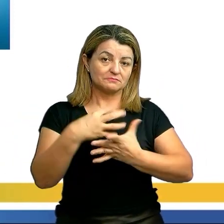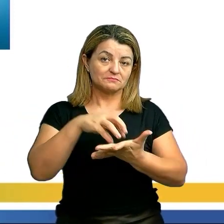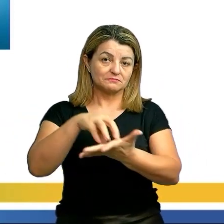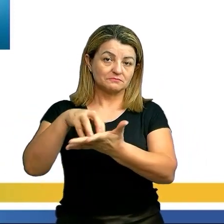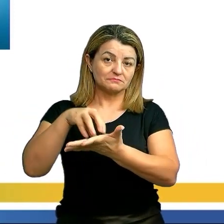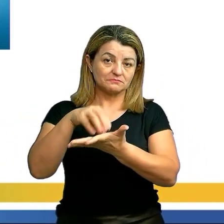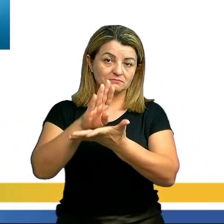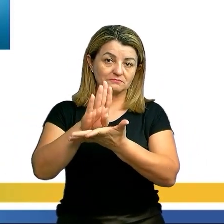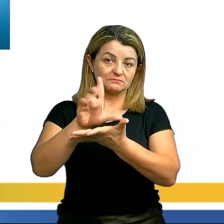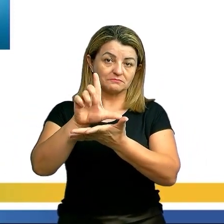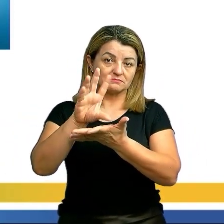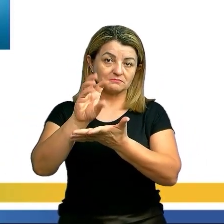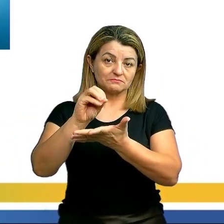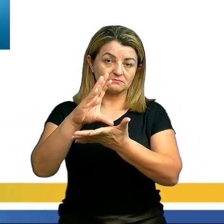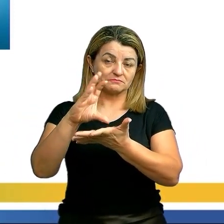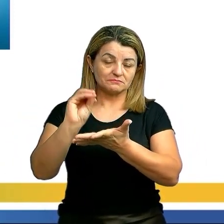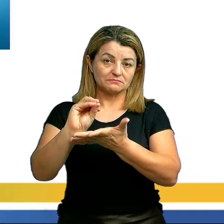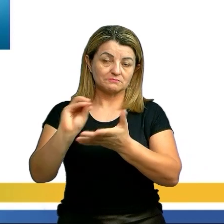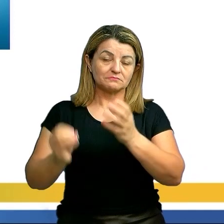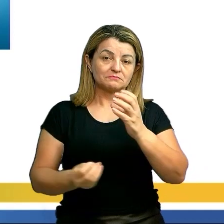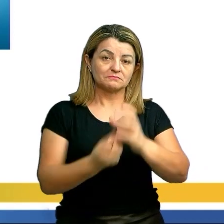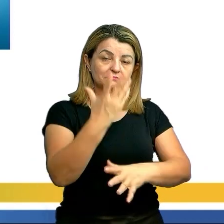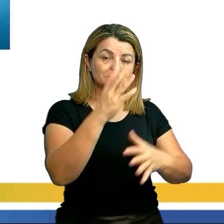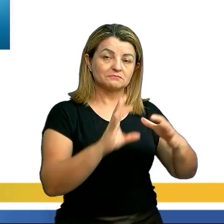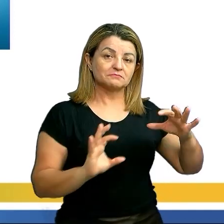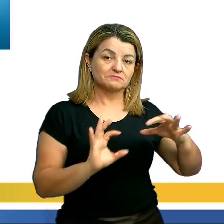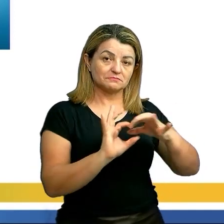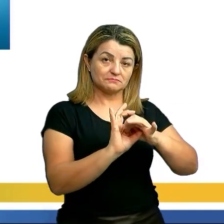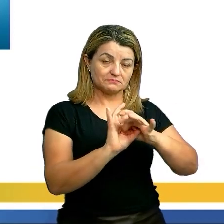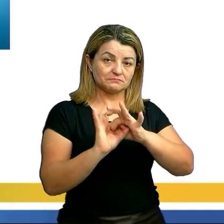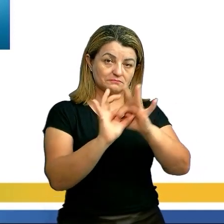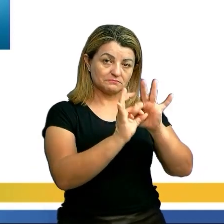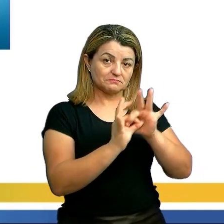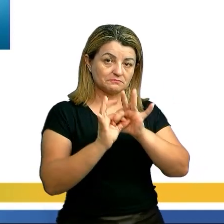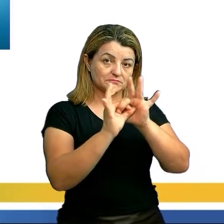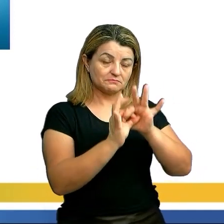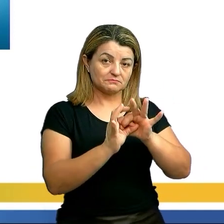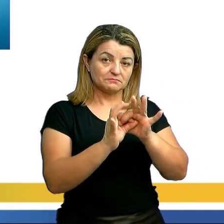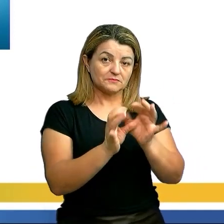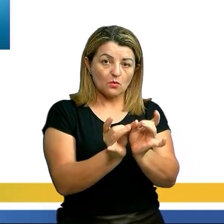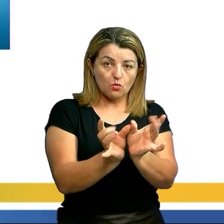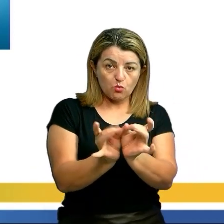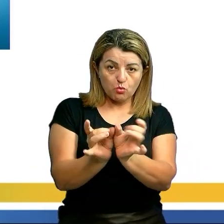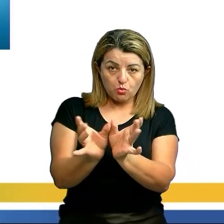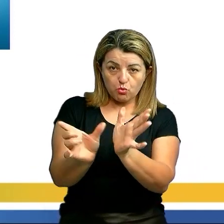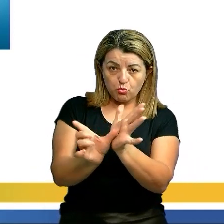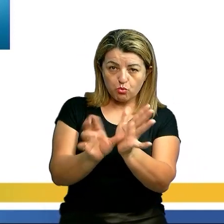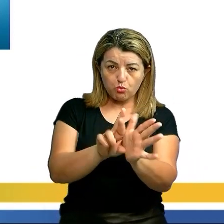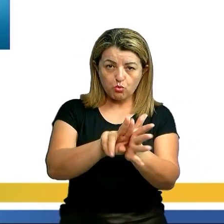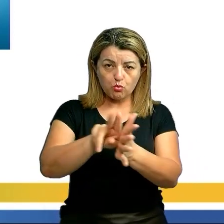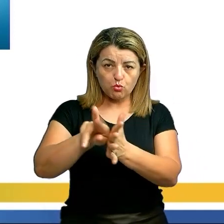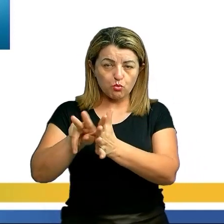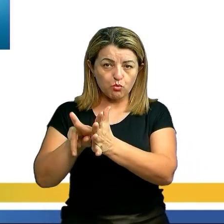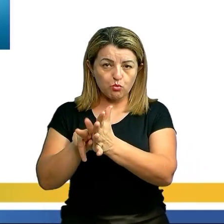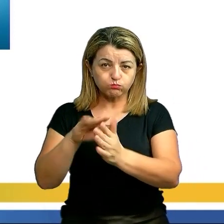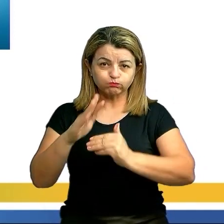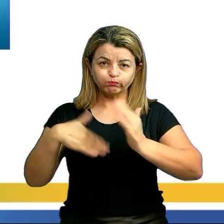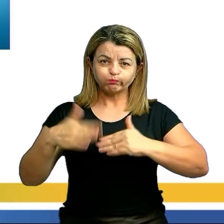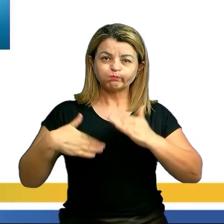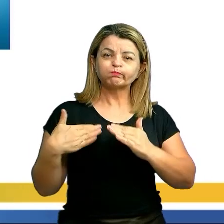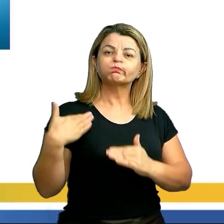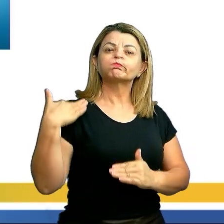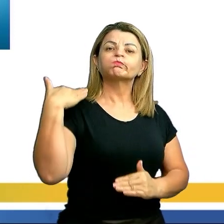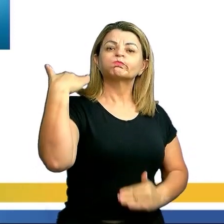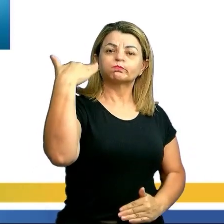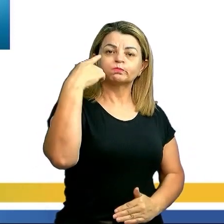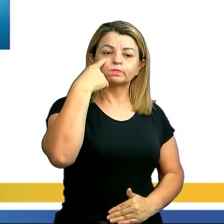blocos econômicos, elas surgem no contexto que o comércio internacional está cada vez mais evoluído, Aí